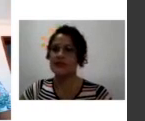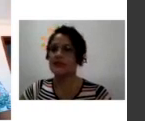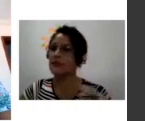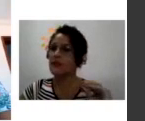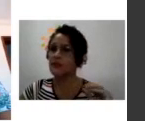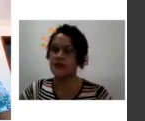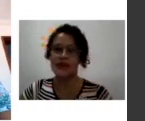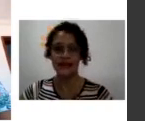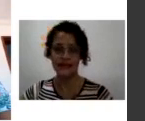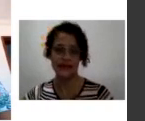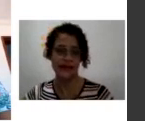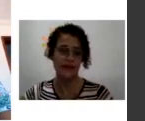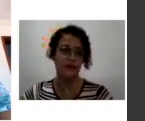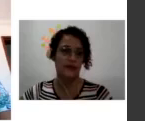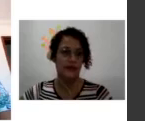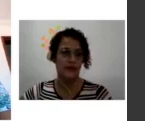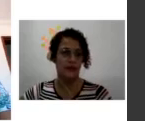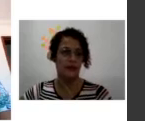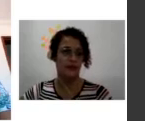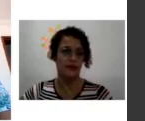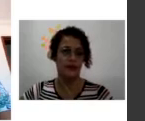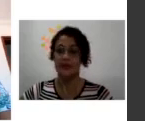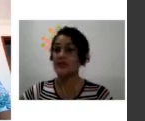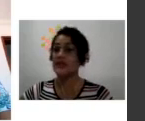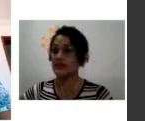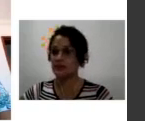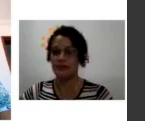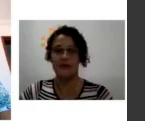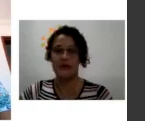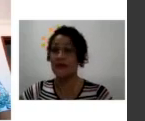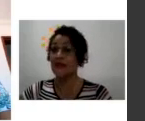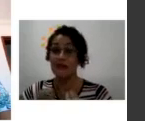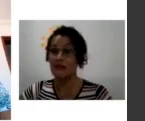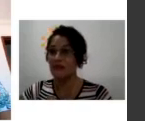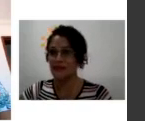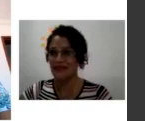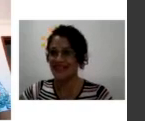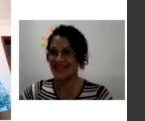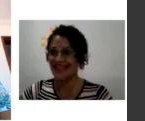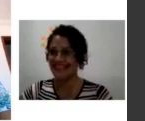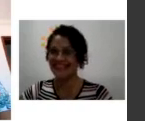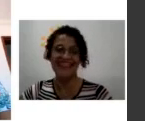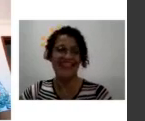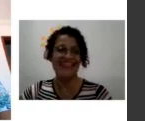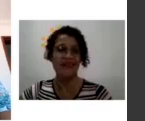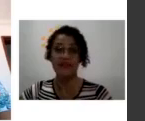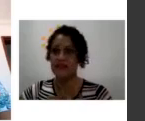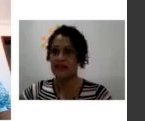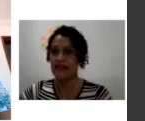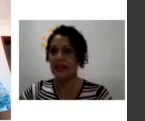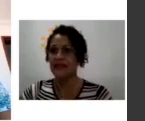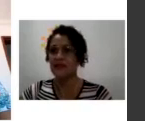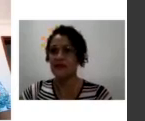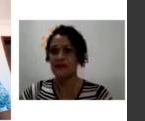ele diz o PIBID é necessário, eu enfatizaria, professor Manuel, é extremamente necessário. E quando